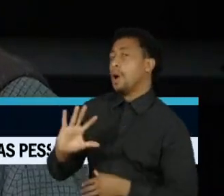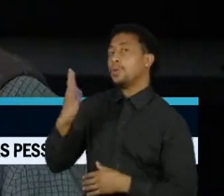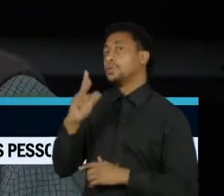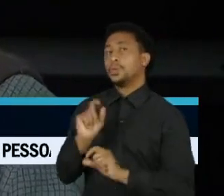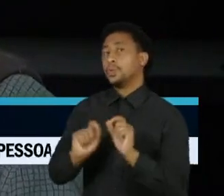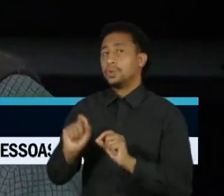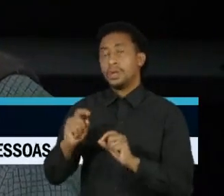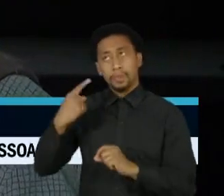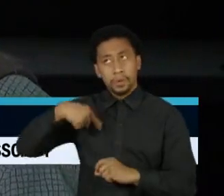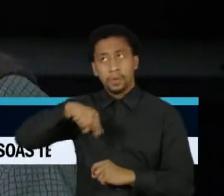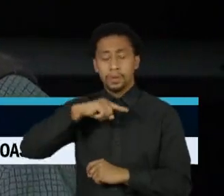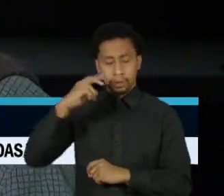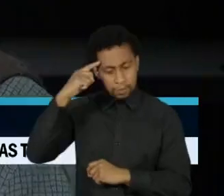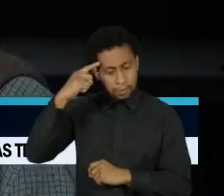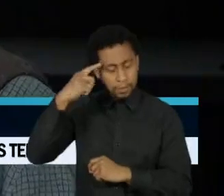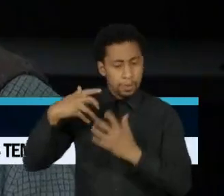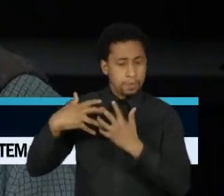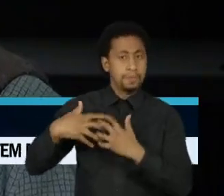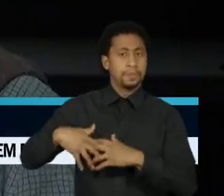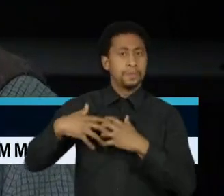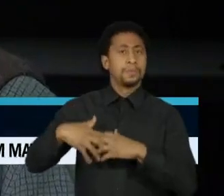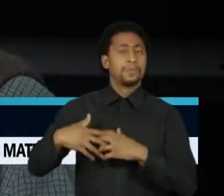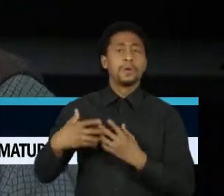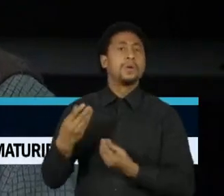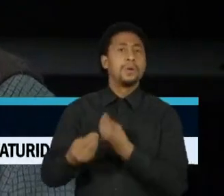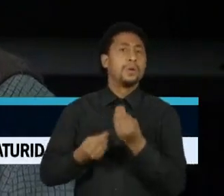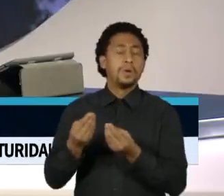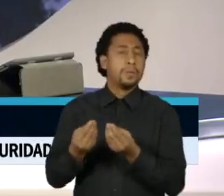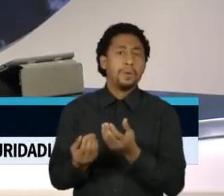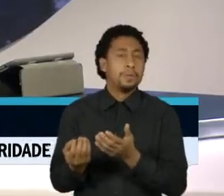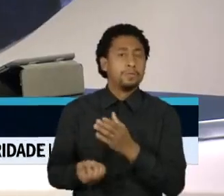refletir sobre esse presente como é que nós chegamos até aqui